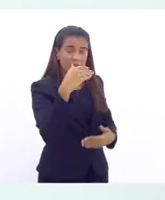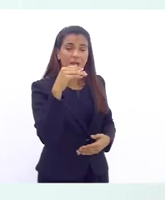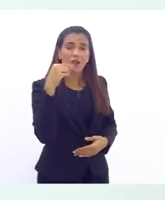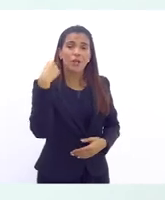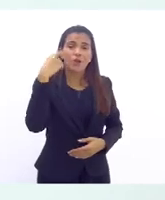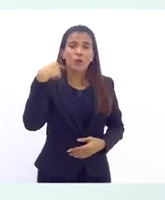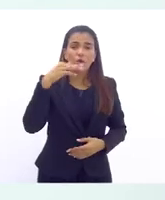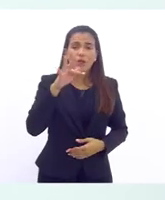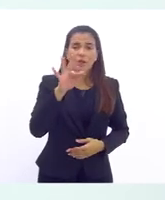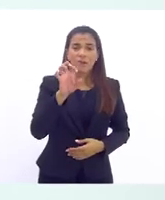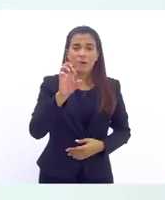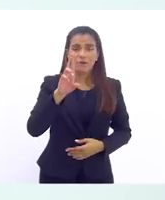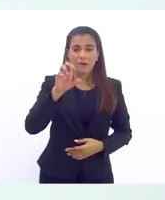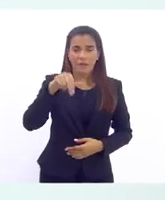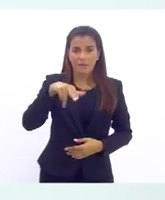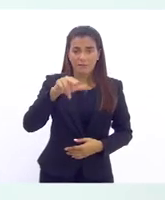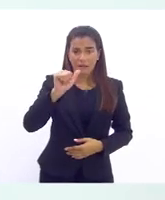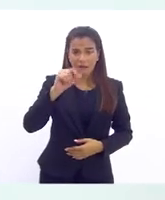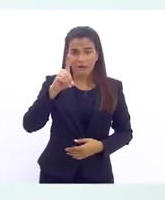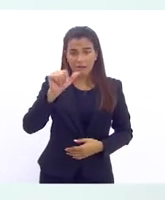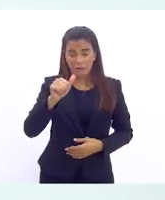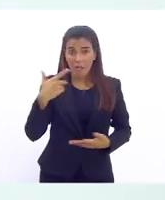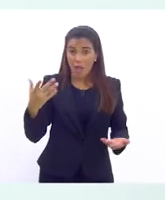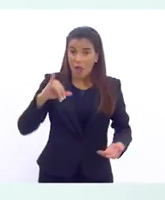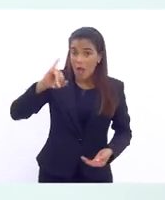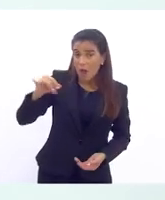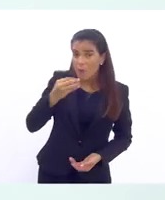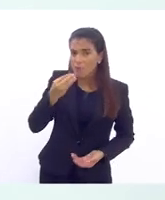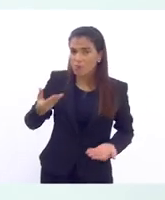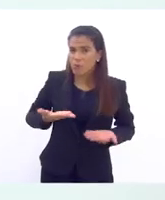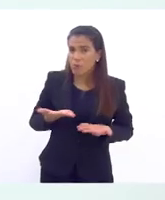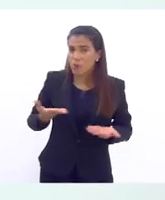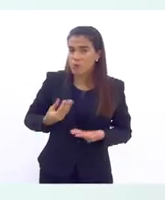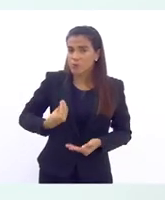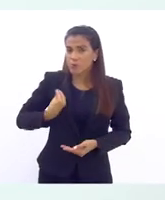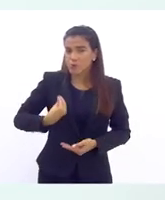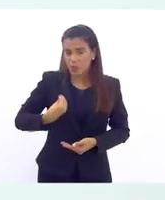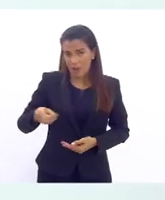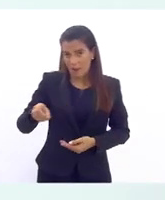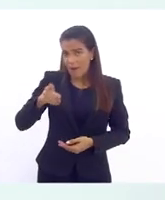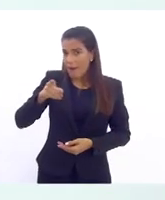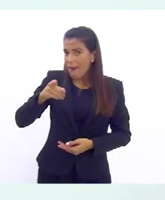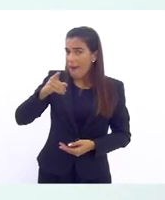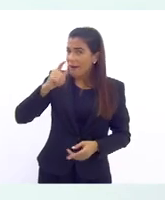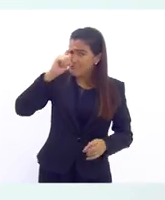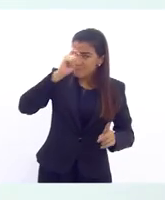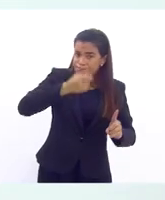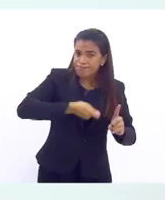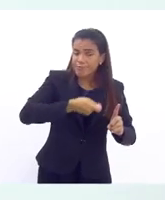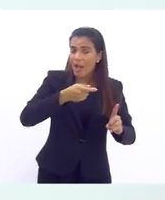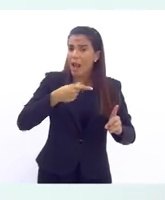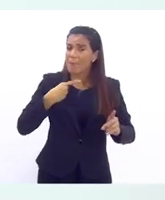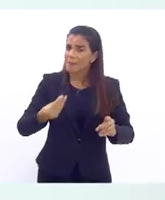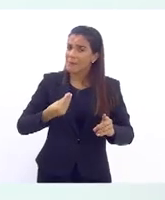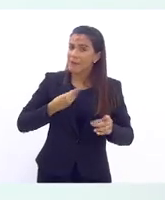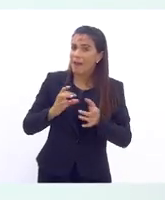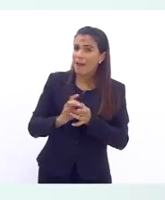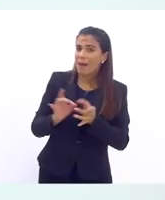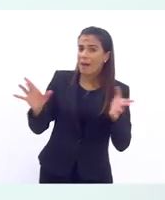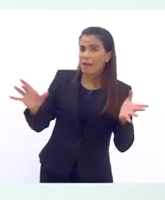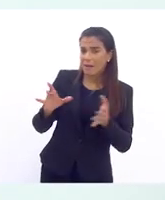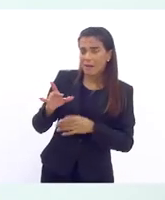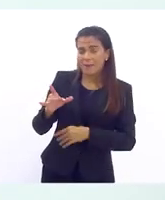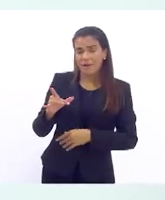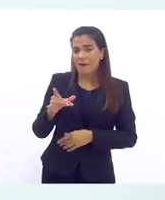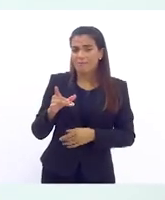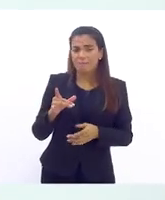não tiveram pela oportunidade de estar aqui hoje que ela reconhece o meio ambiente do nosso município ela me dá carta branca eu tenho